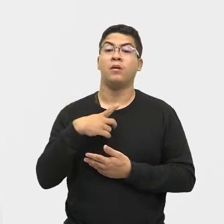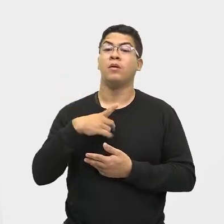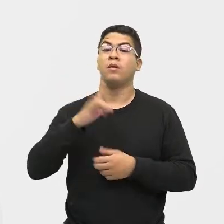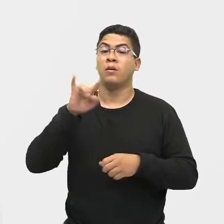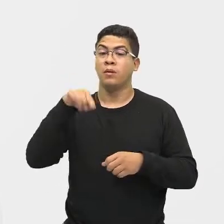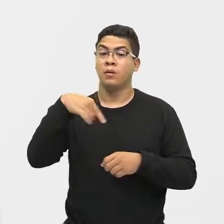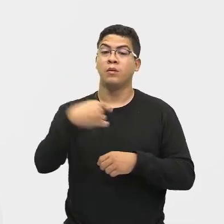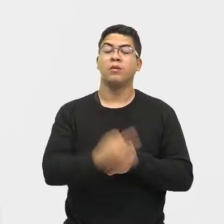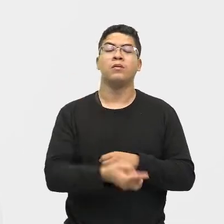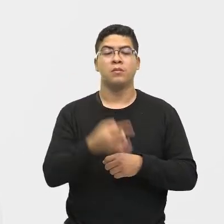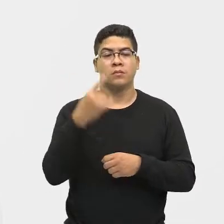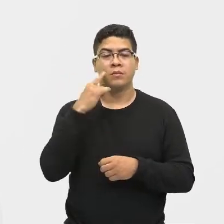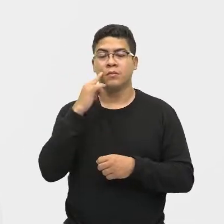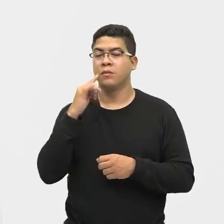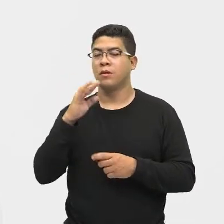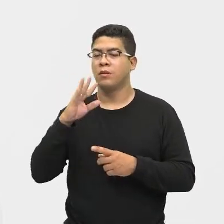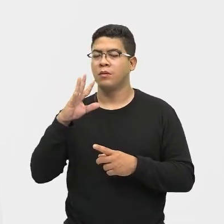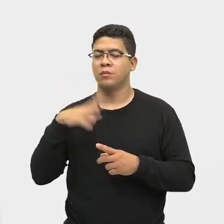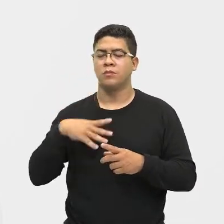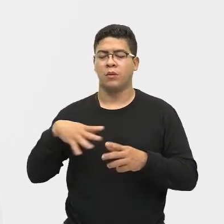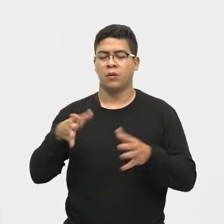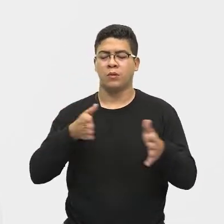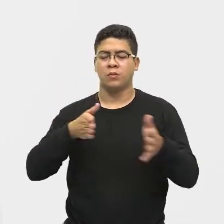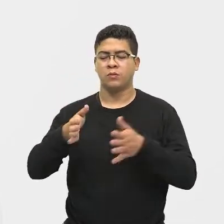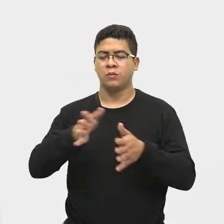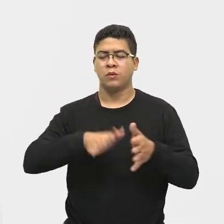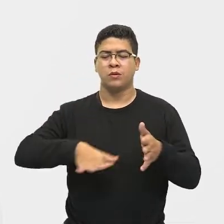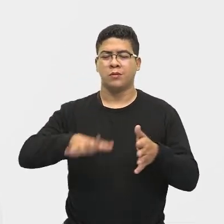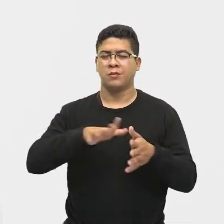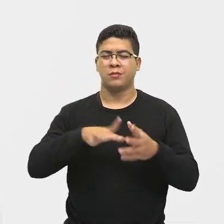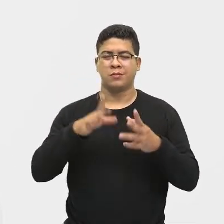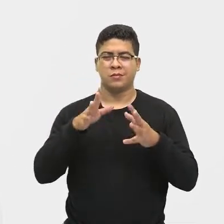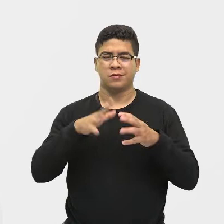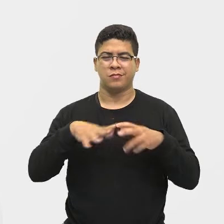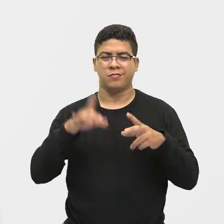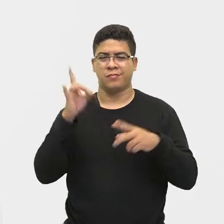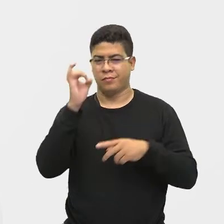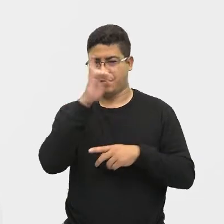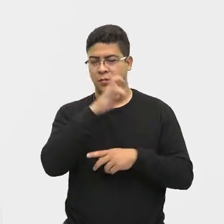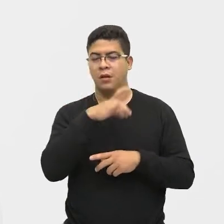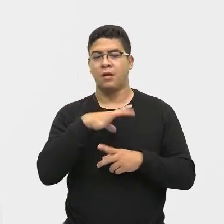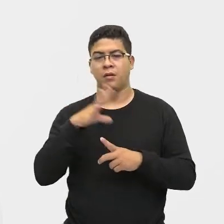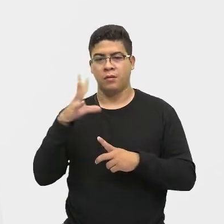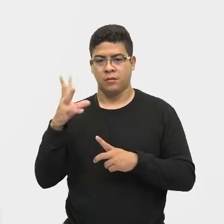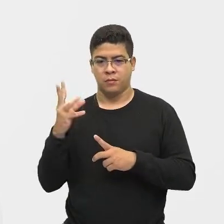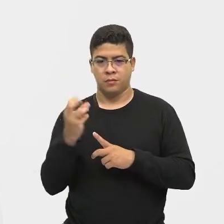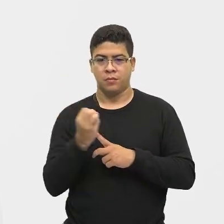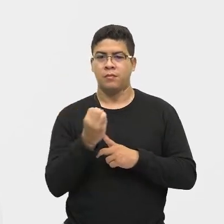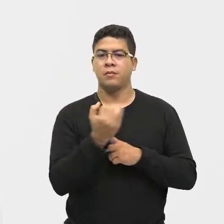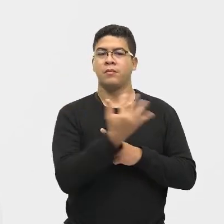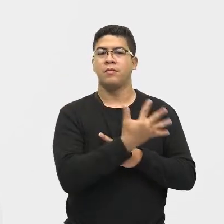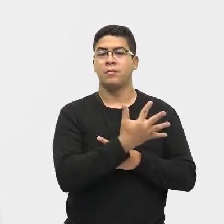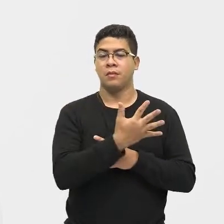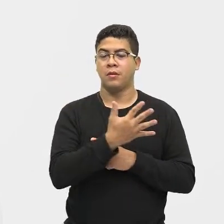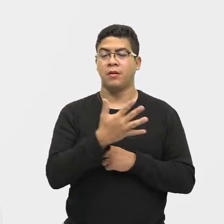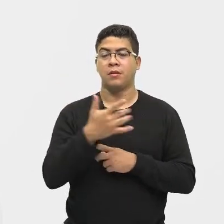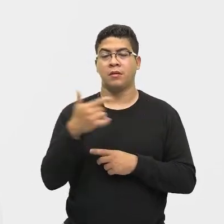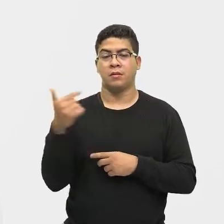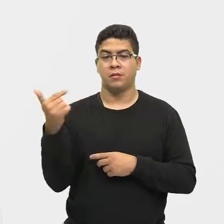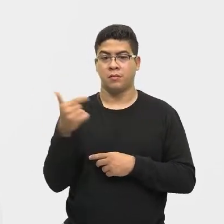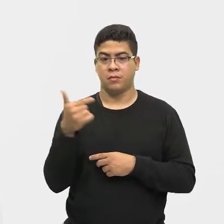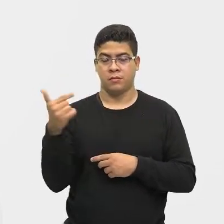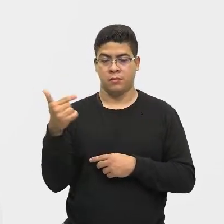além do ruidoso âmbito revolucionário da Semana da Arte Moderna de 22. Ainda que um de